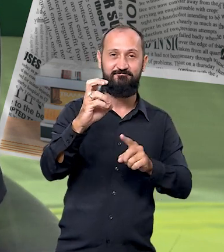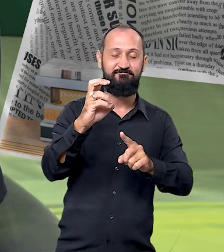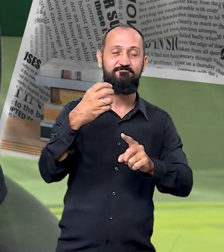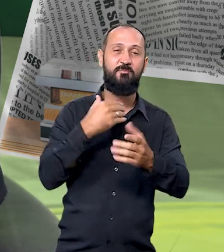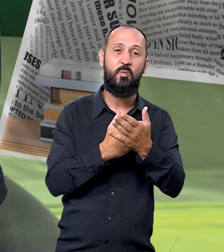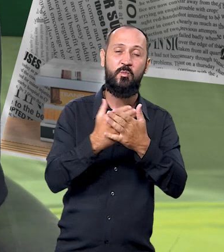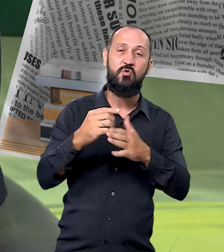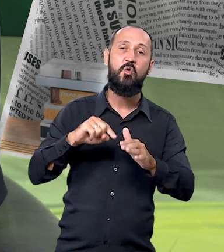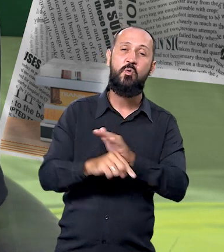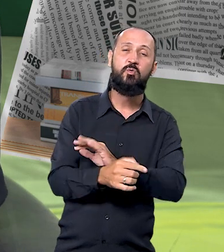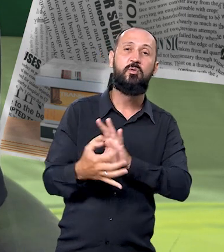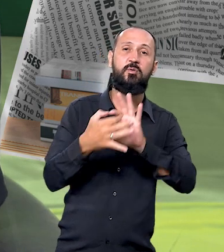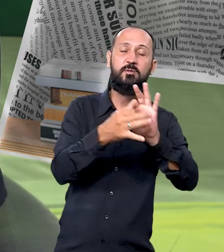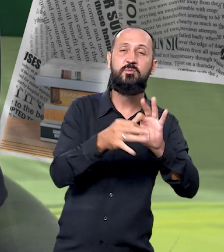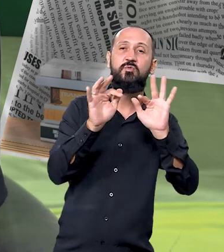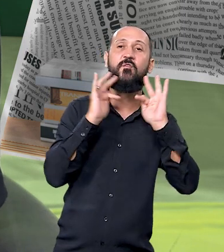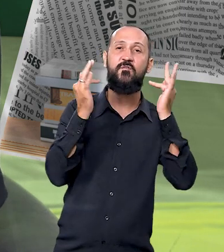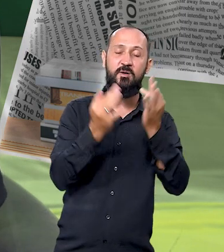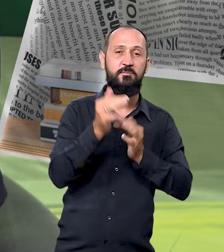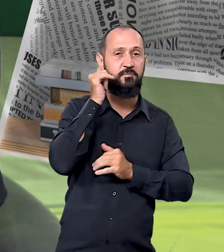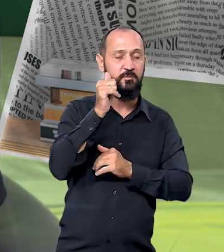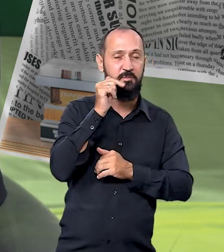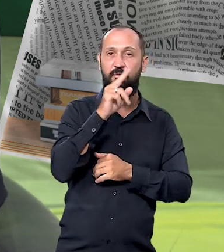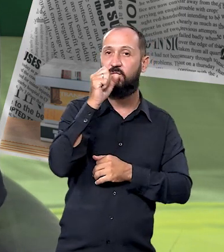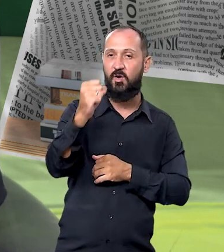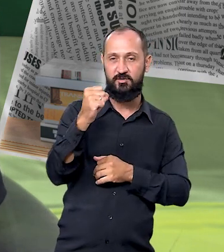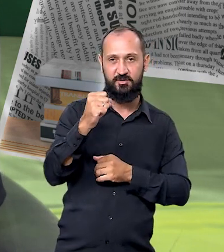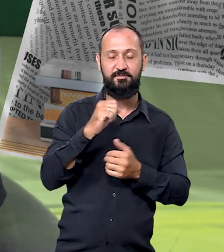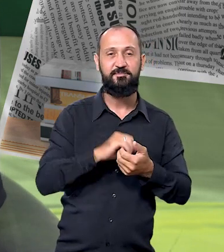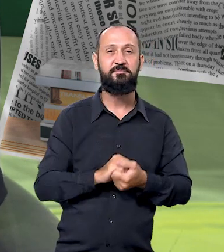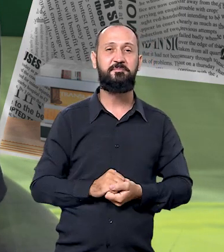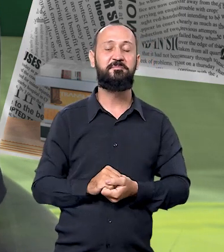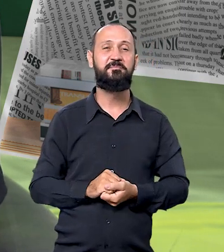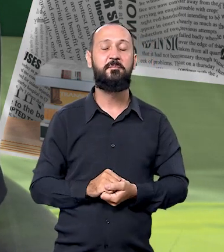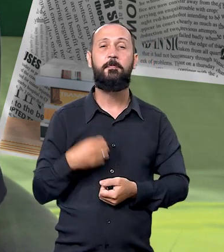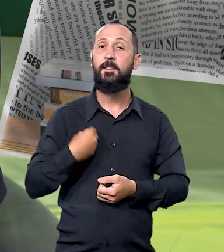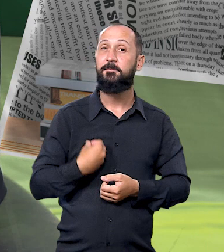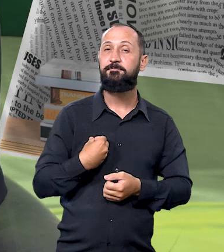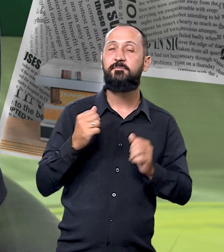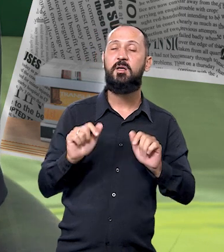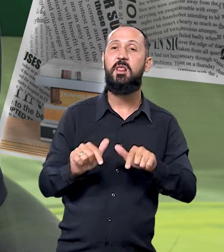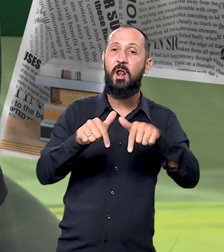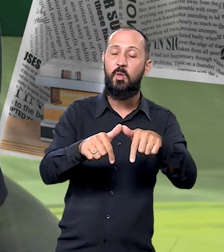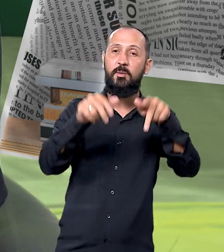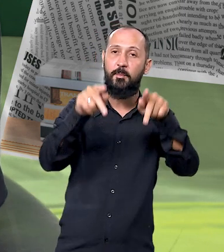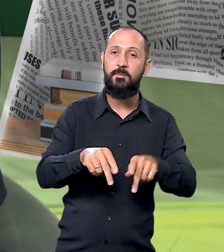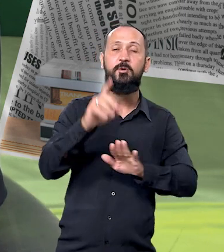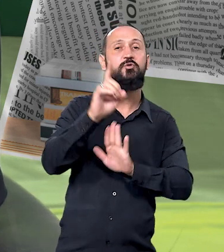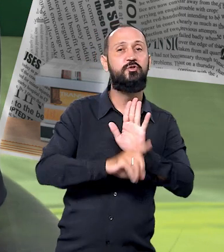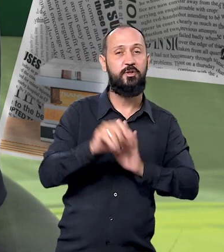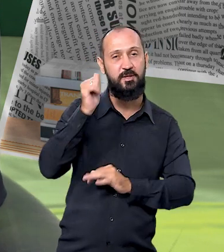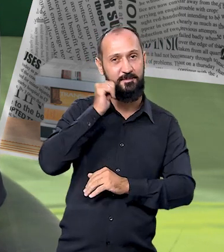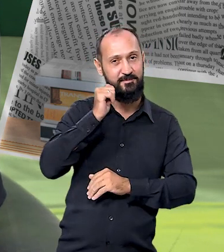desde então, eu me envolvi profundamente, venho de uma família de mulheres muito fortes, muito presentes na luta